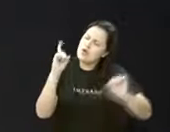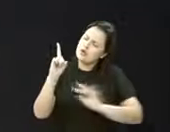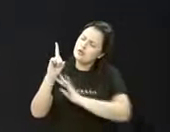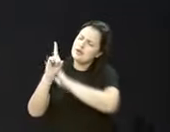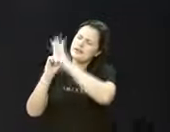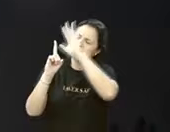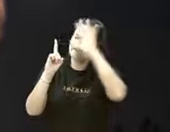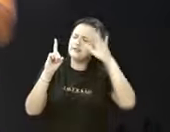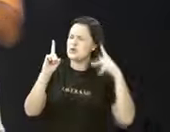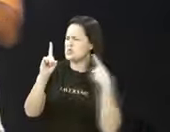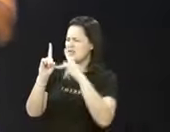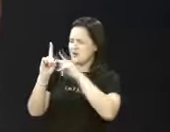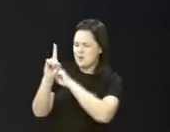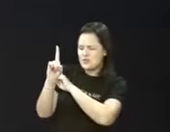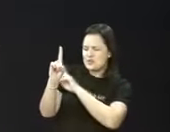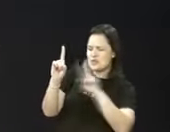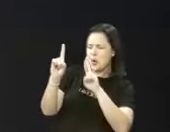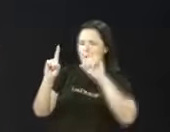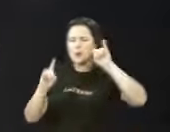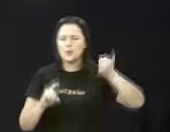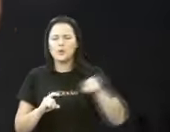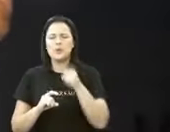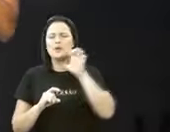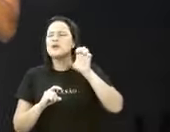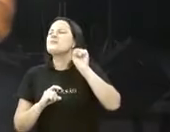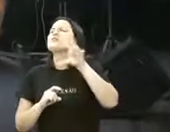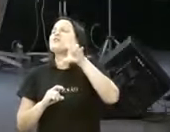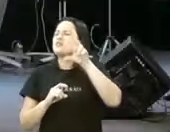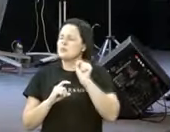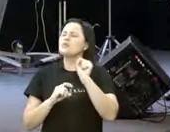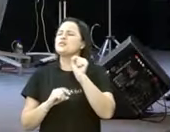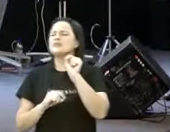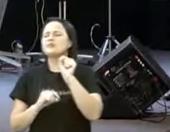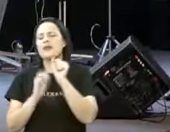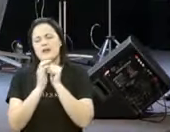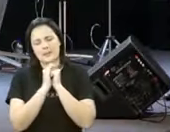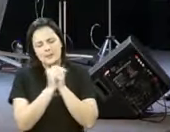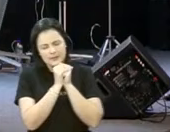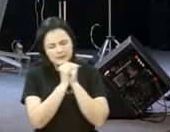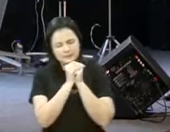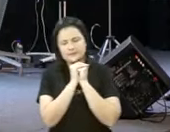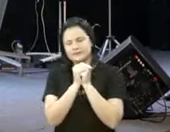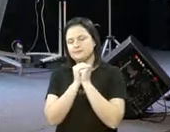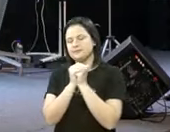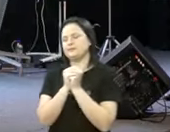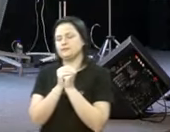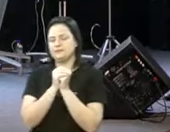nome. É a minha oração a ti. No teu nome mesmo, Jesus. Amém. E